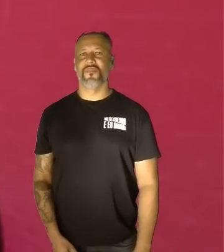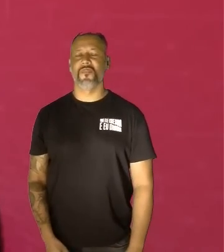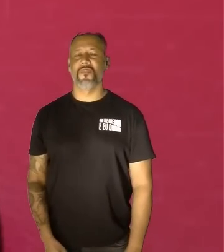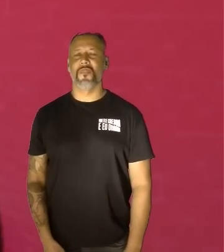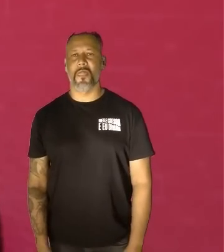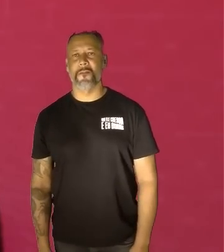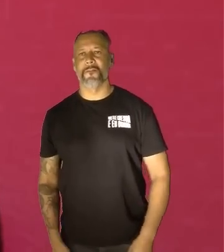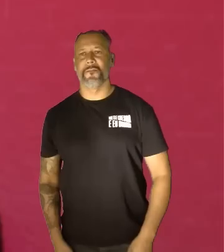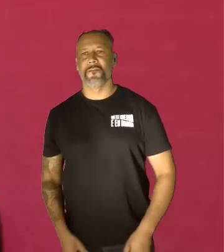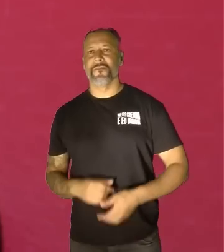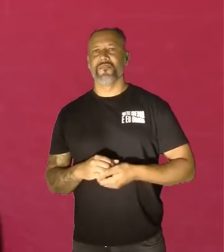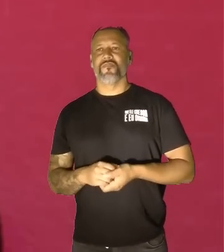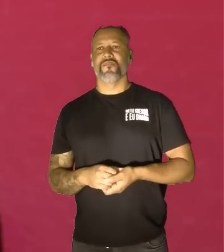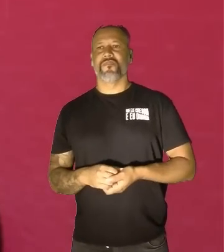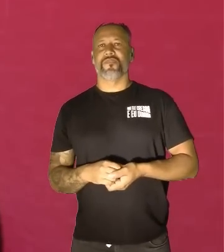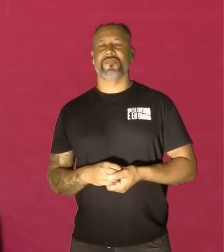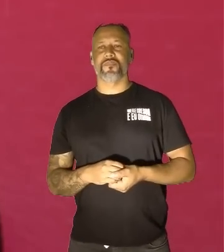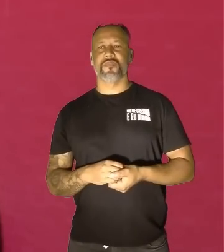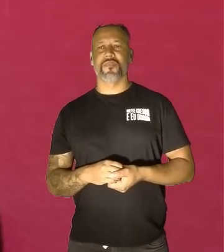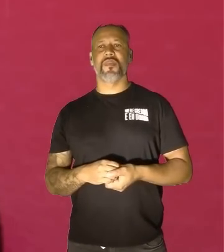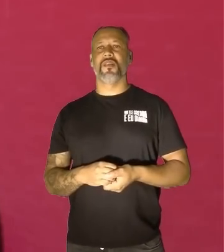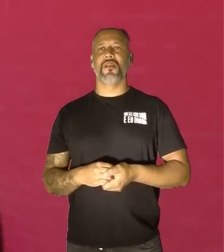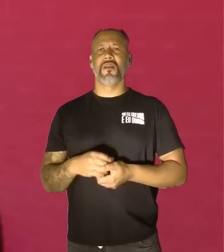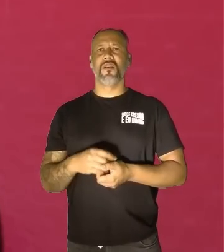Você vai se vestir do seu futuro hoje.